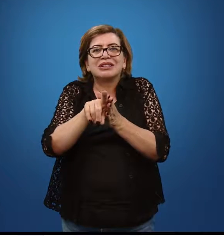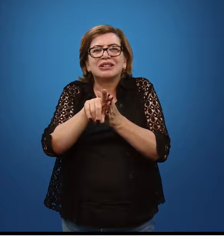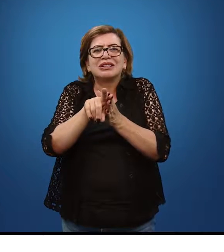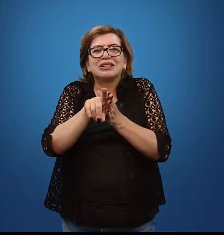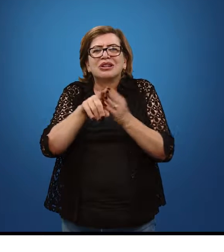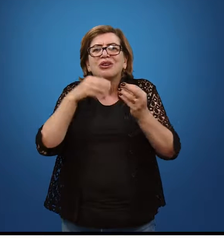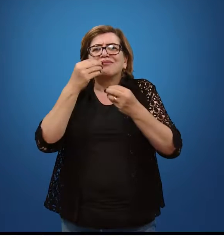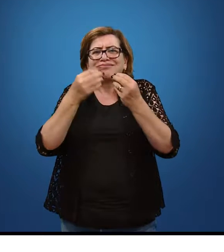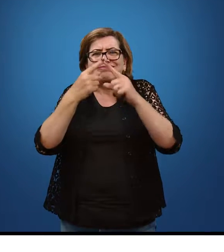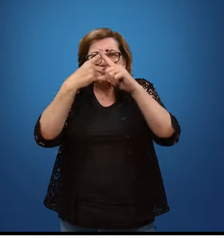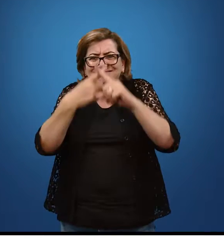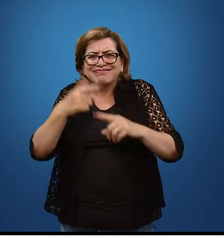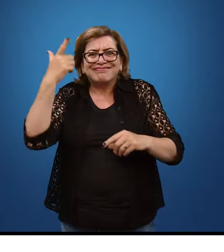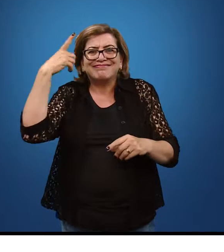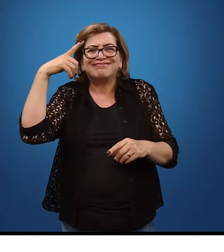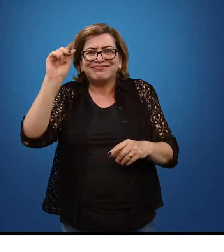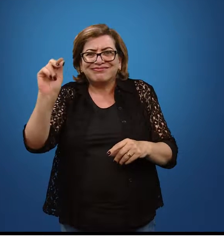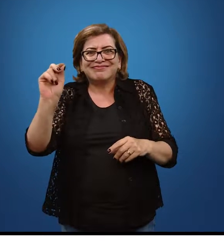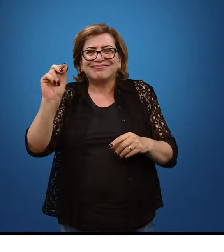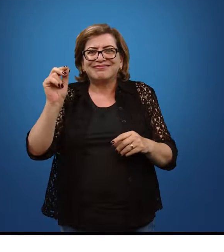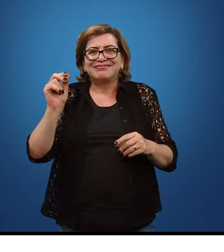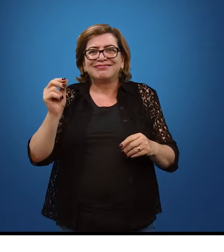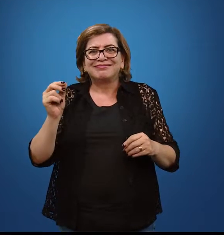foi o resultado que ela deu?